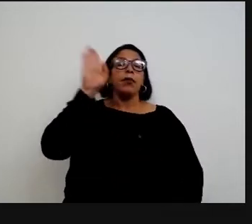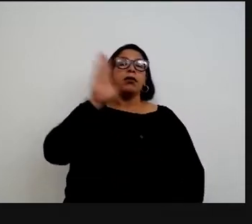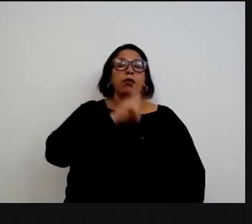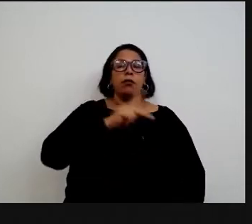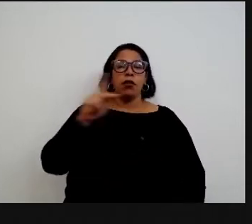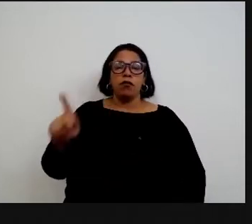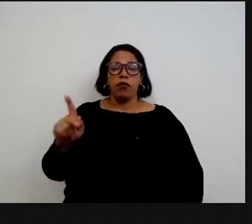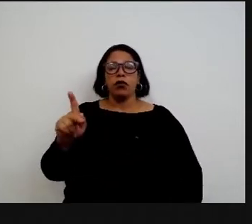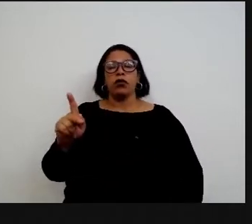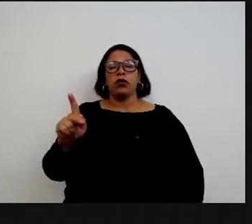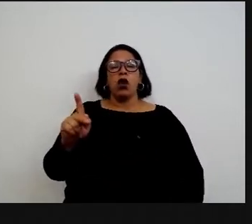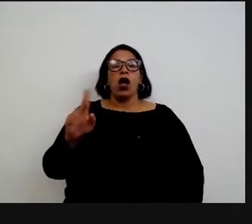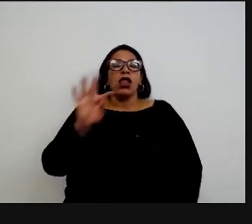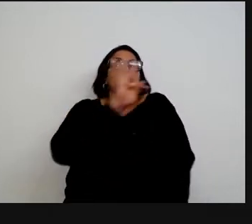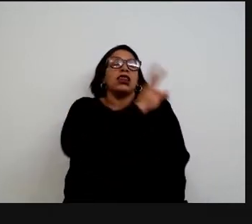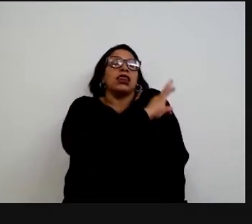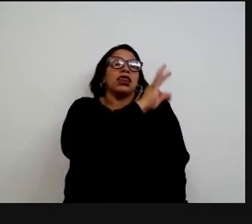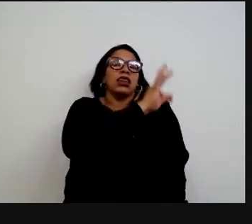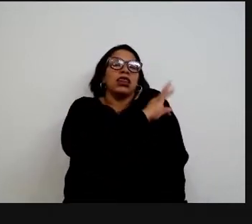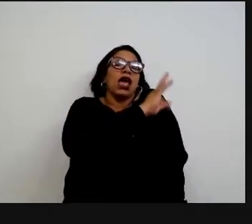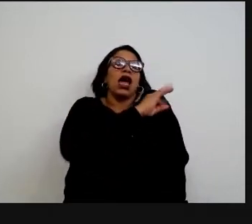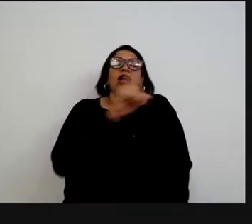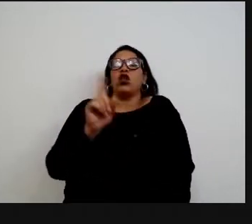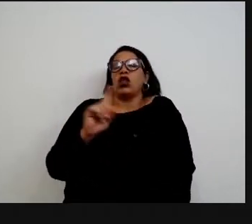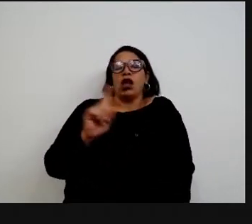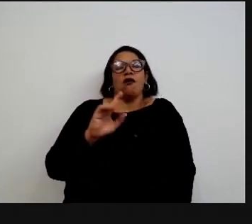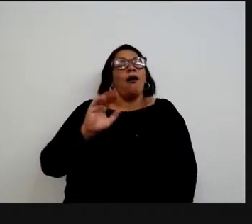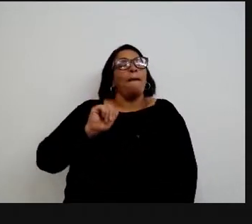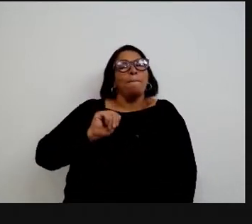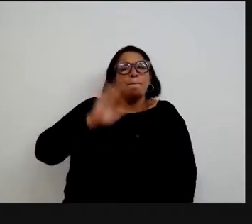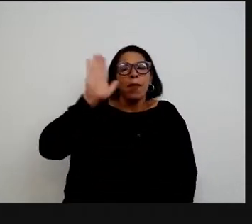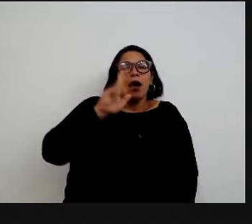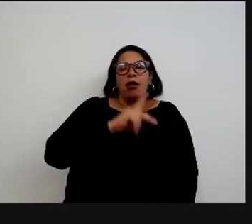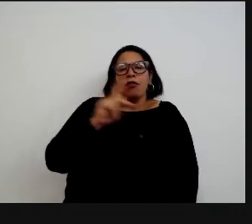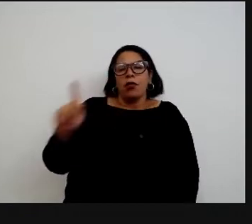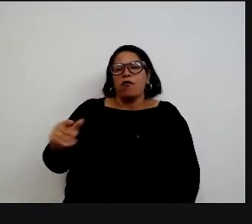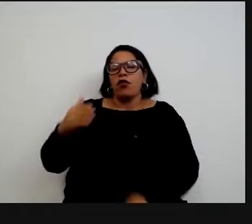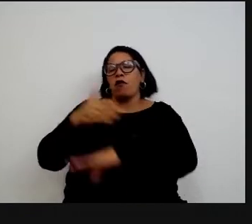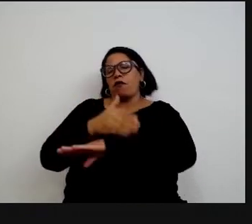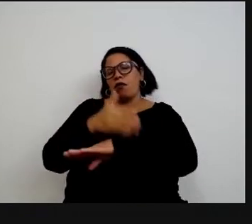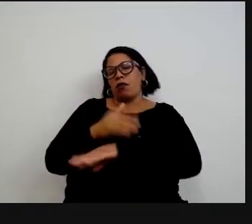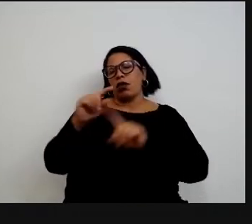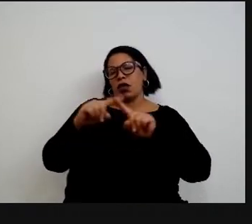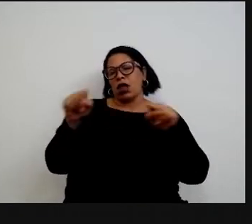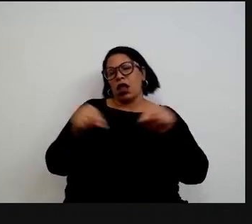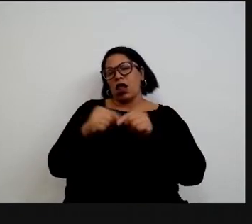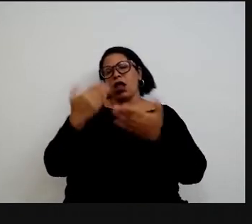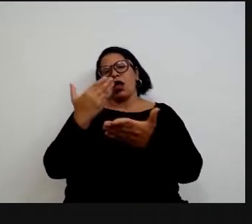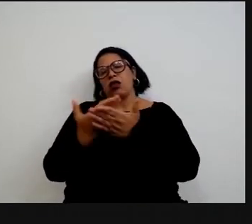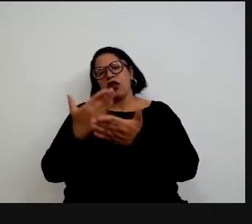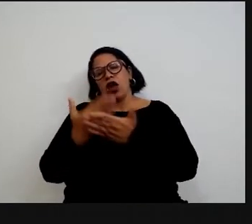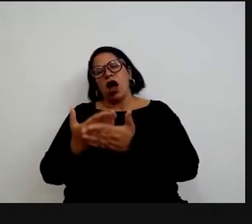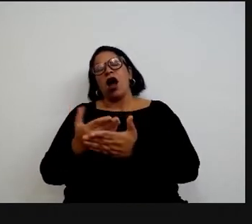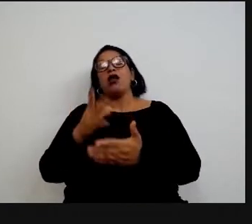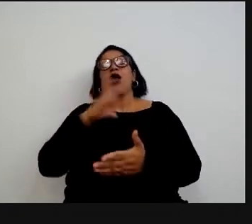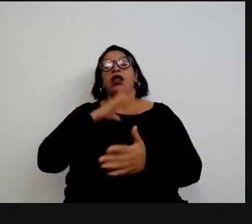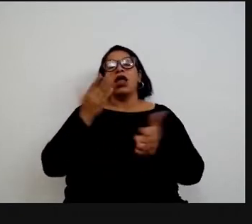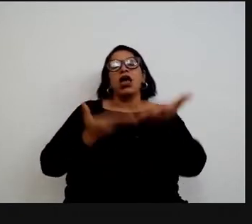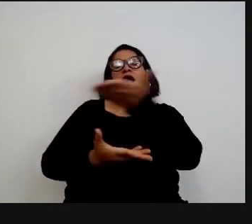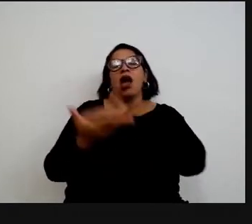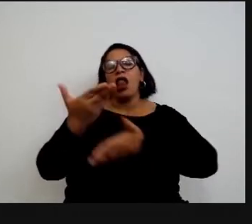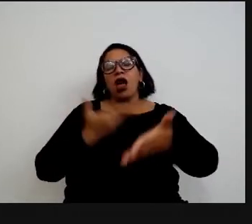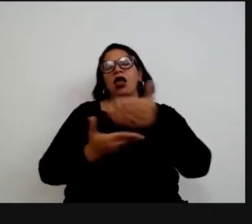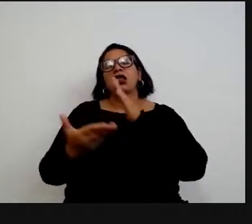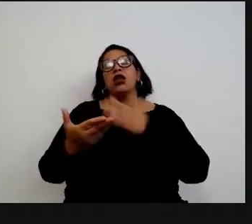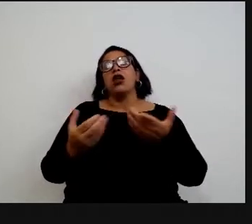nesse caso, não são muitos os técnicos que se envolvem, porque é o professor que vai para a sala de aula e tem interação com os seus alunos